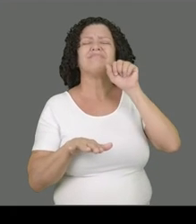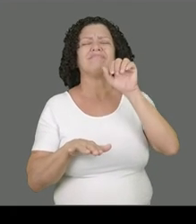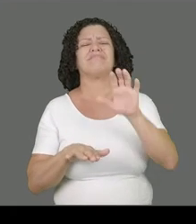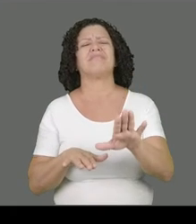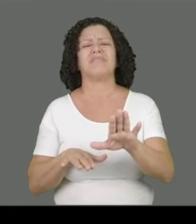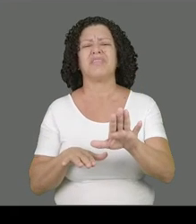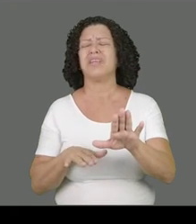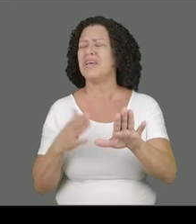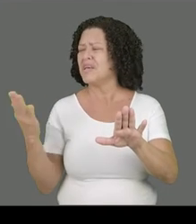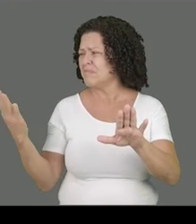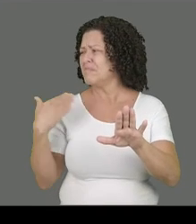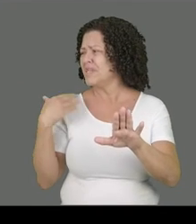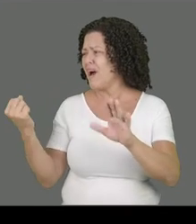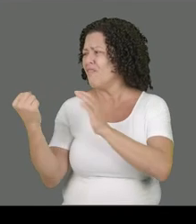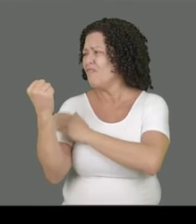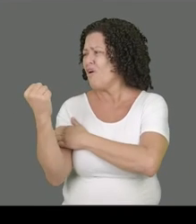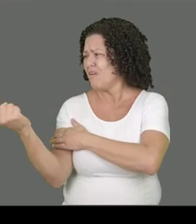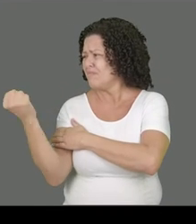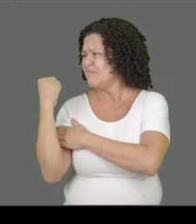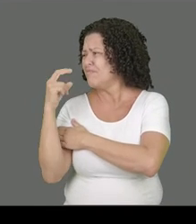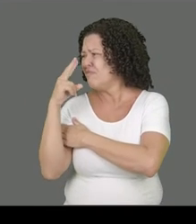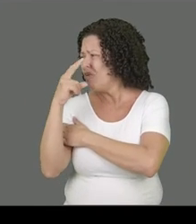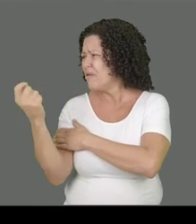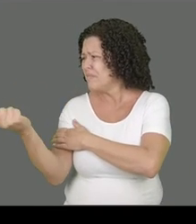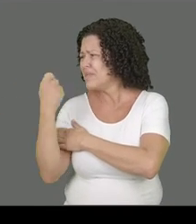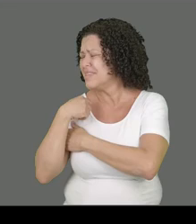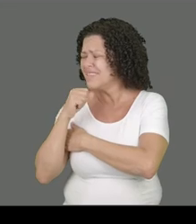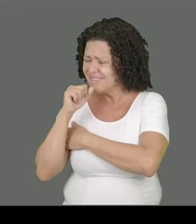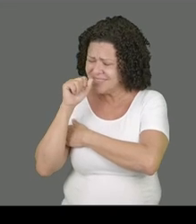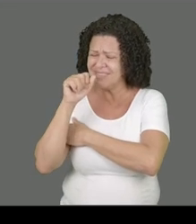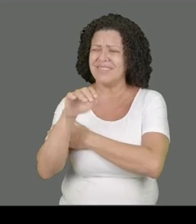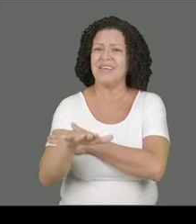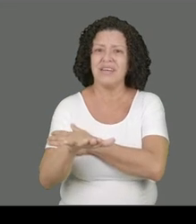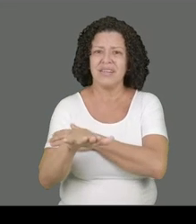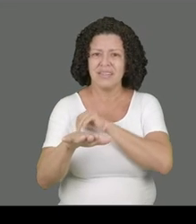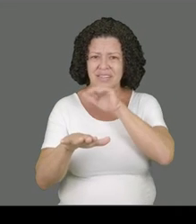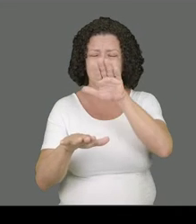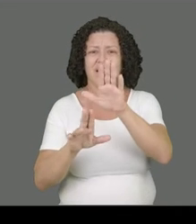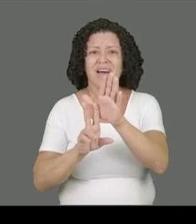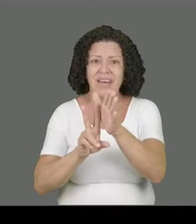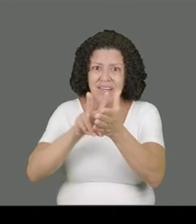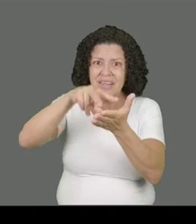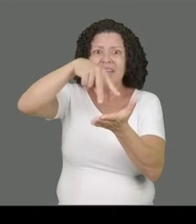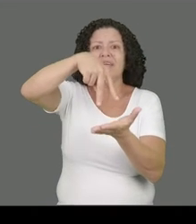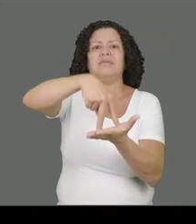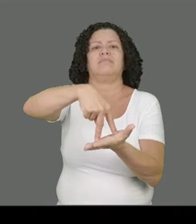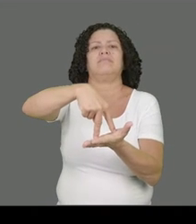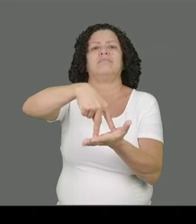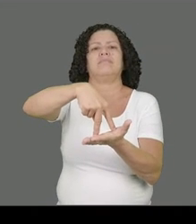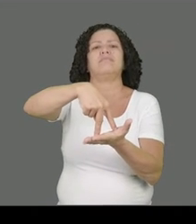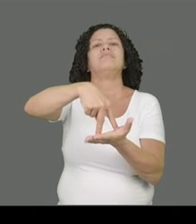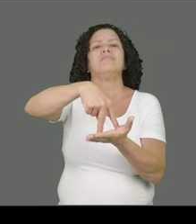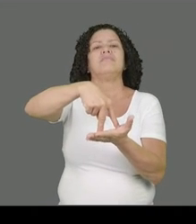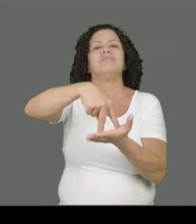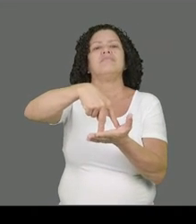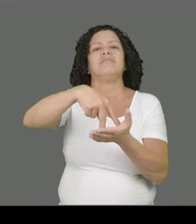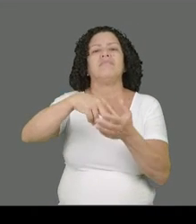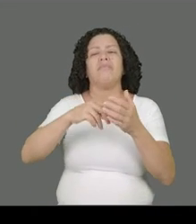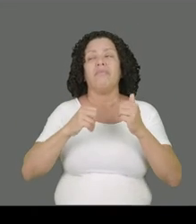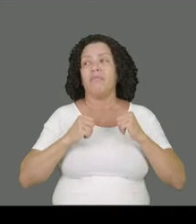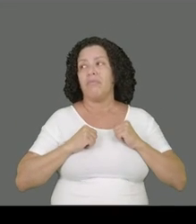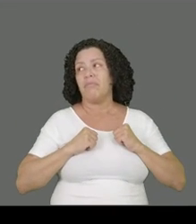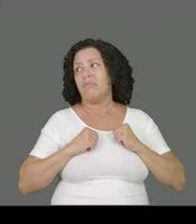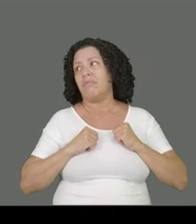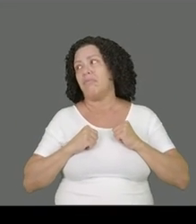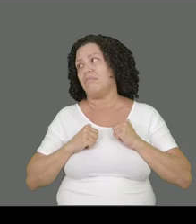preciso, ao pedir forças, é preciso que a gente levante da cama, que saia